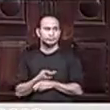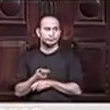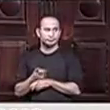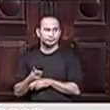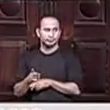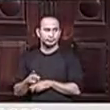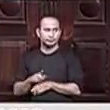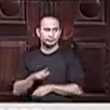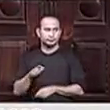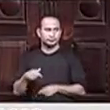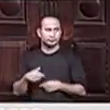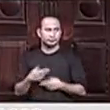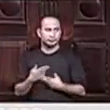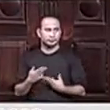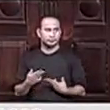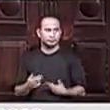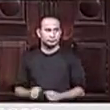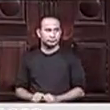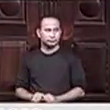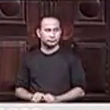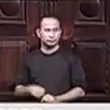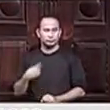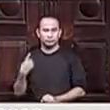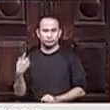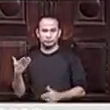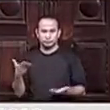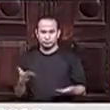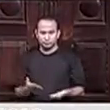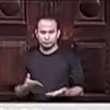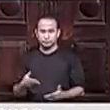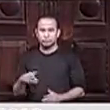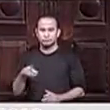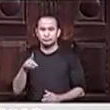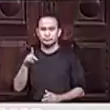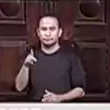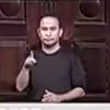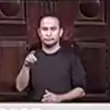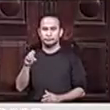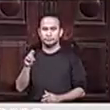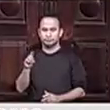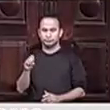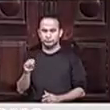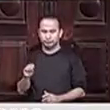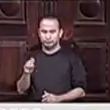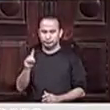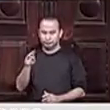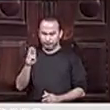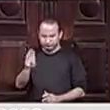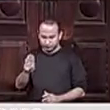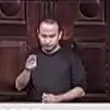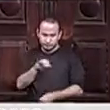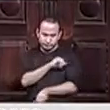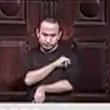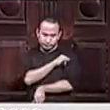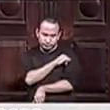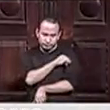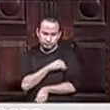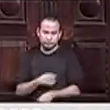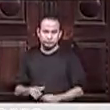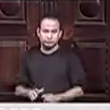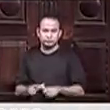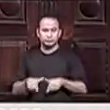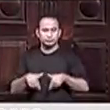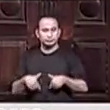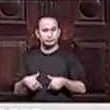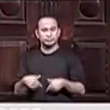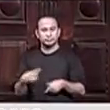Procuradoria-Geral da República. E nós, aqui do PSDB do Rio de Janeiro, nesse momento, reiteramos a nossa posição e a